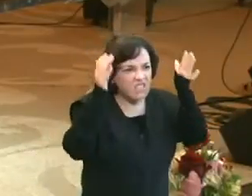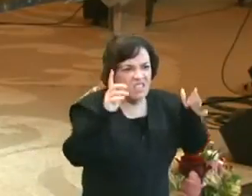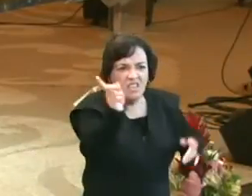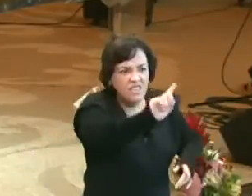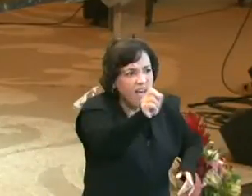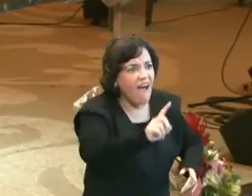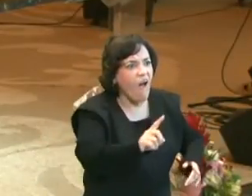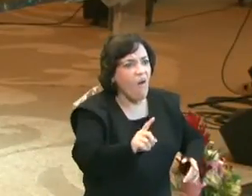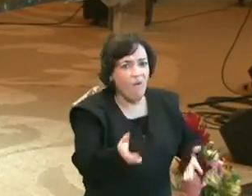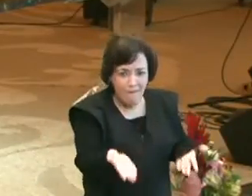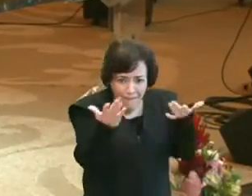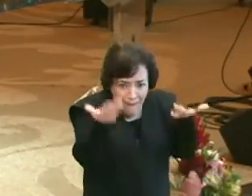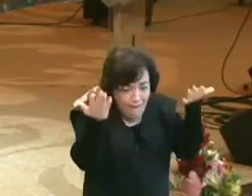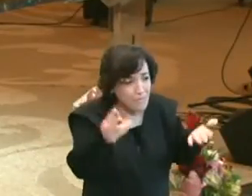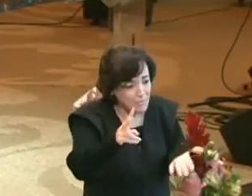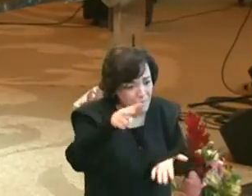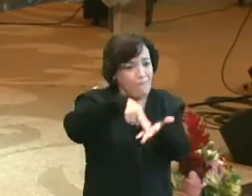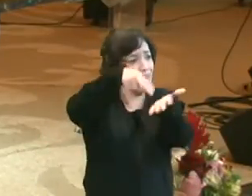Levanta e come.